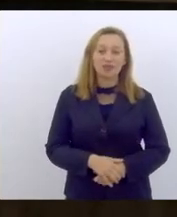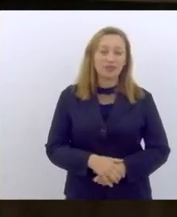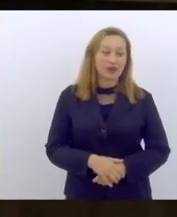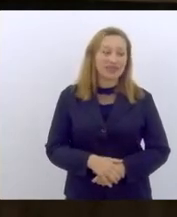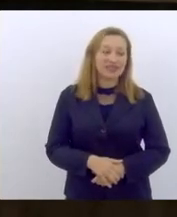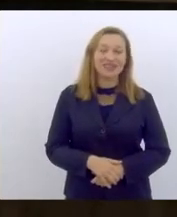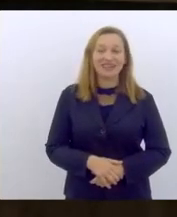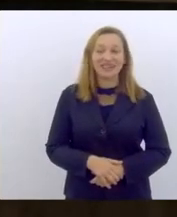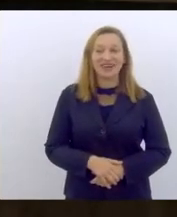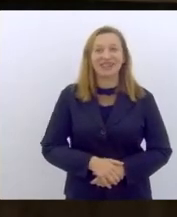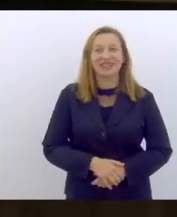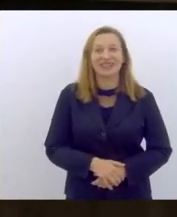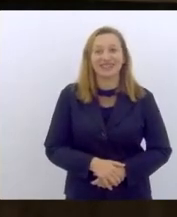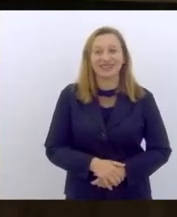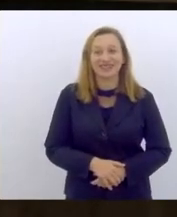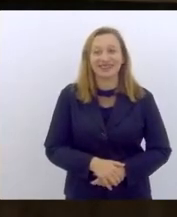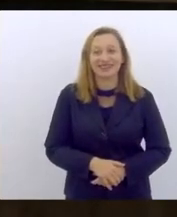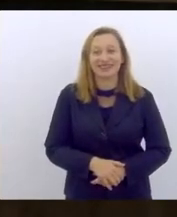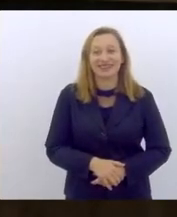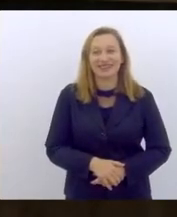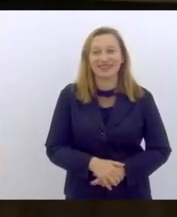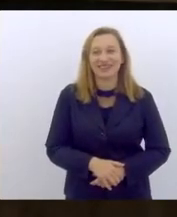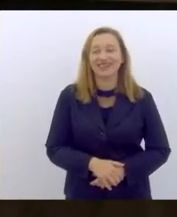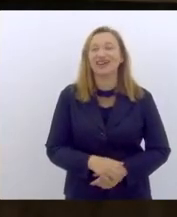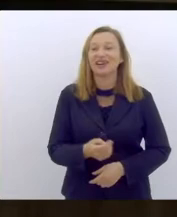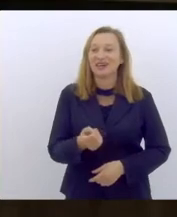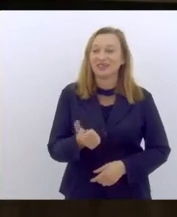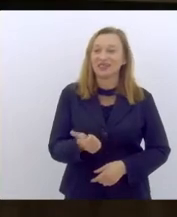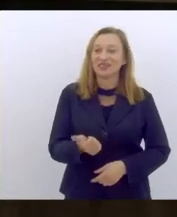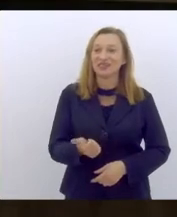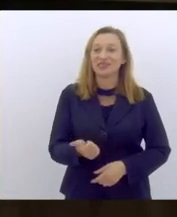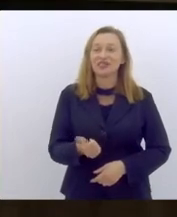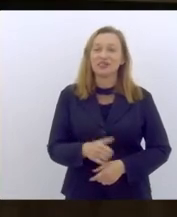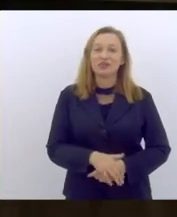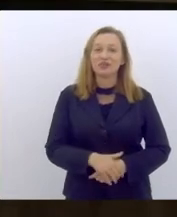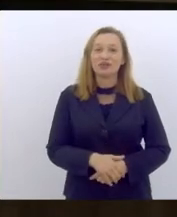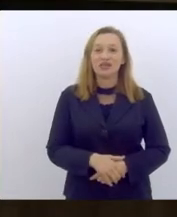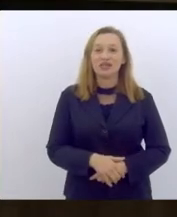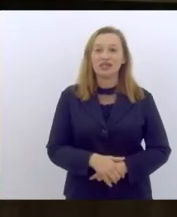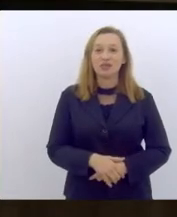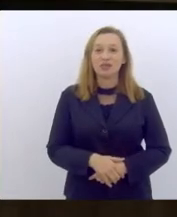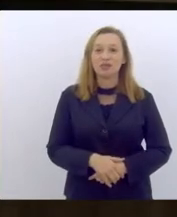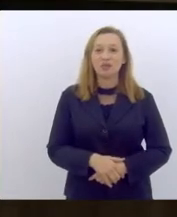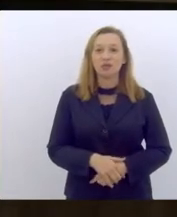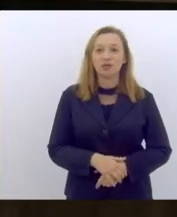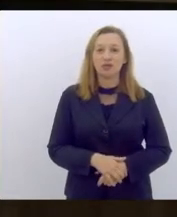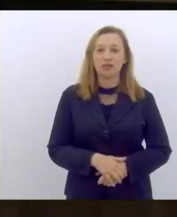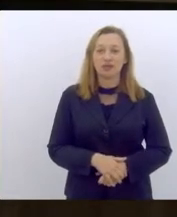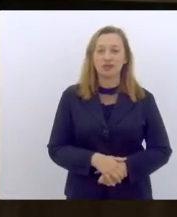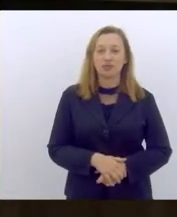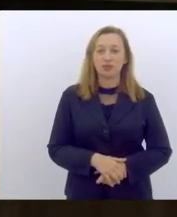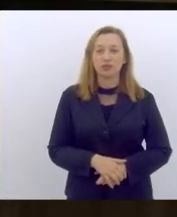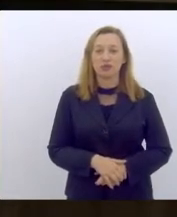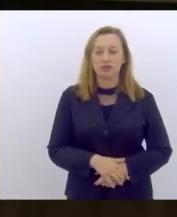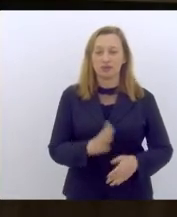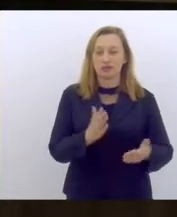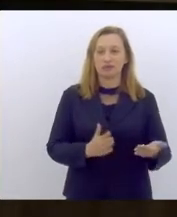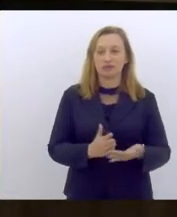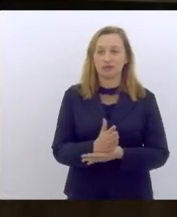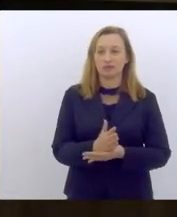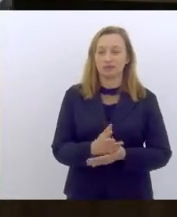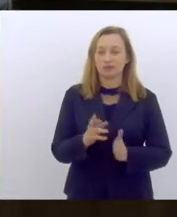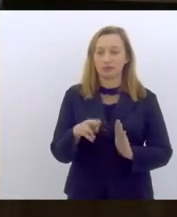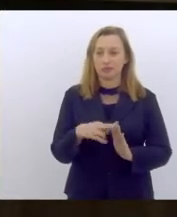eloneider que já daqui a pouco a pasta data de entrega do diploma e não foi aprovado o projeto